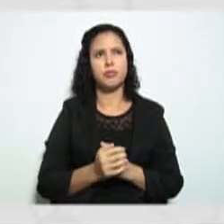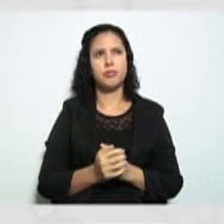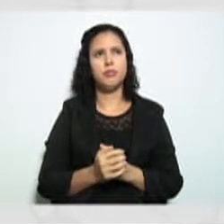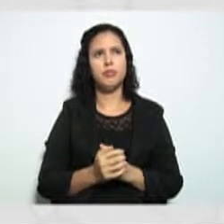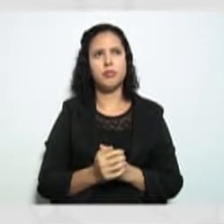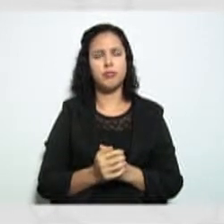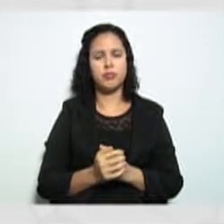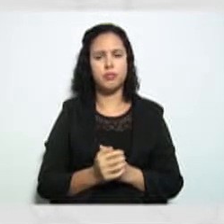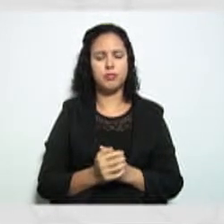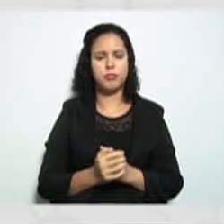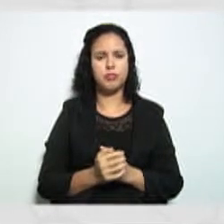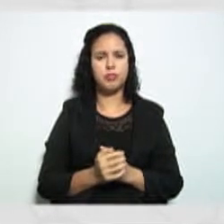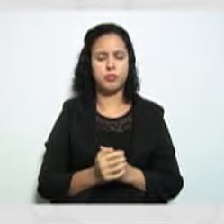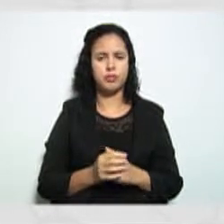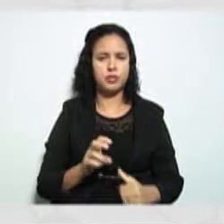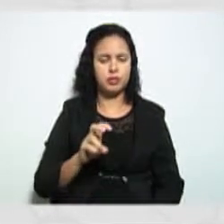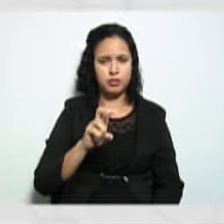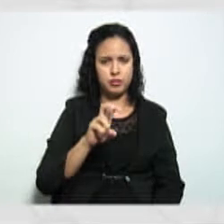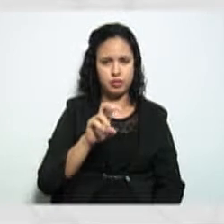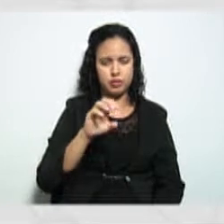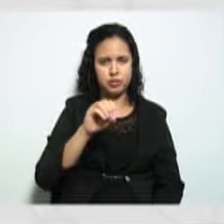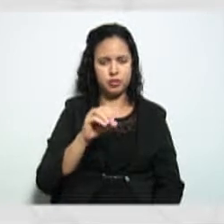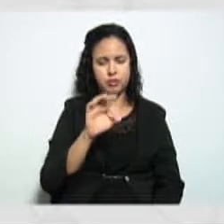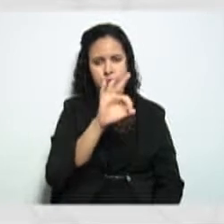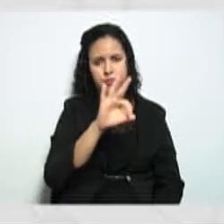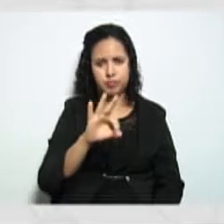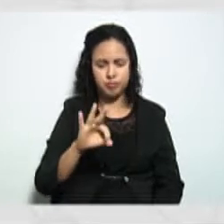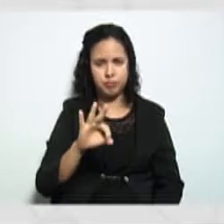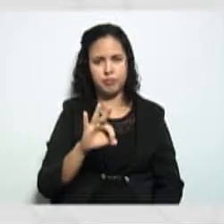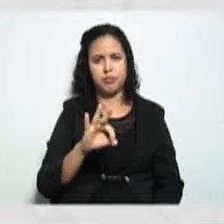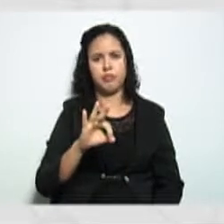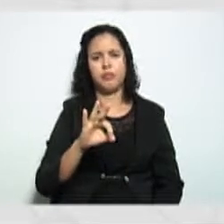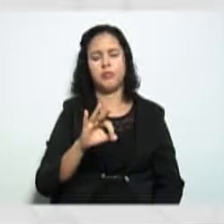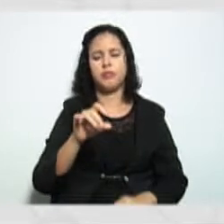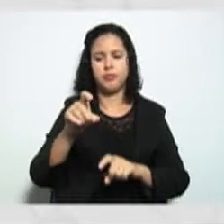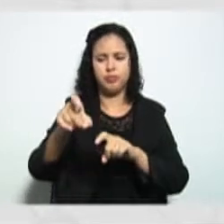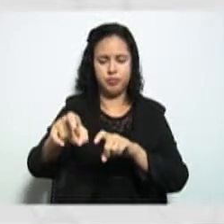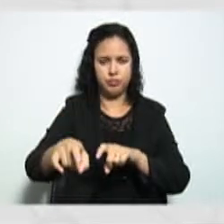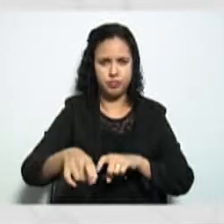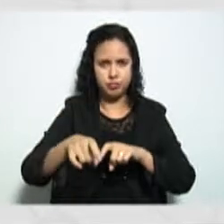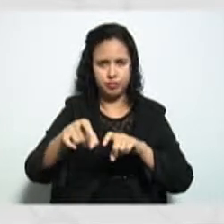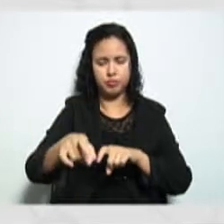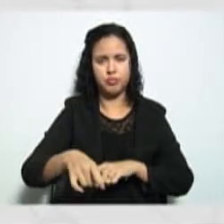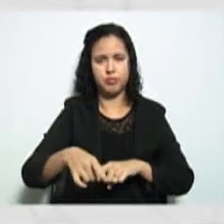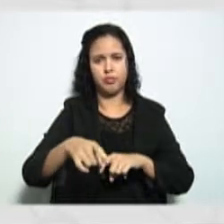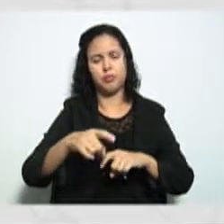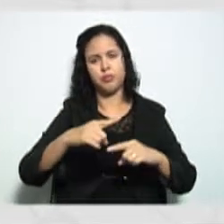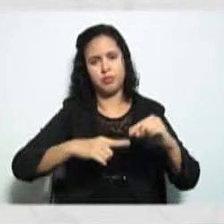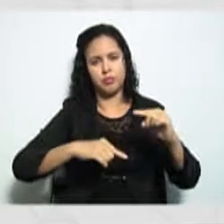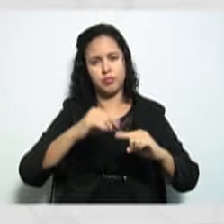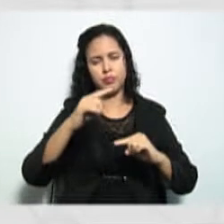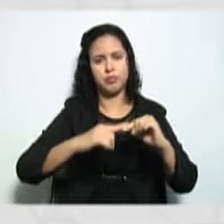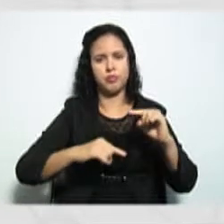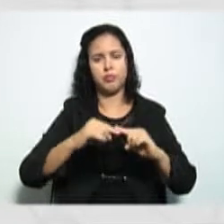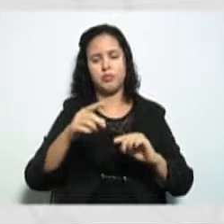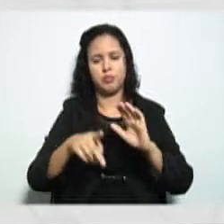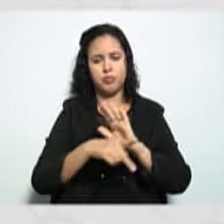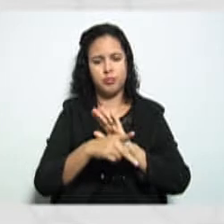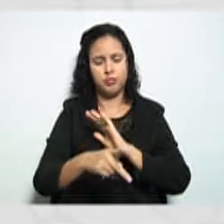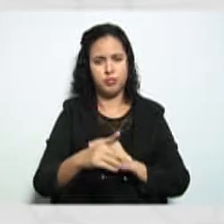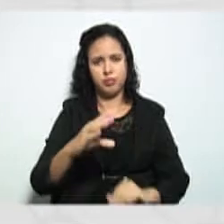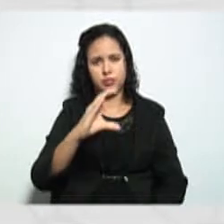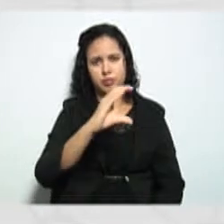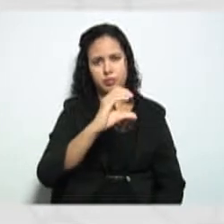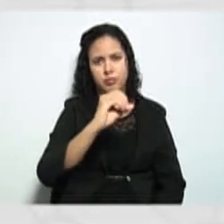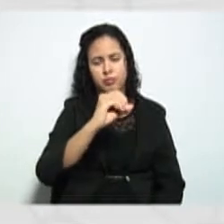Cerca de 50% da produção agropecuária do Brasil vem de cooperativas. Queria dar um destaque para esse dado. Vocês já pensaram?